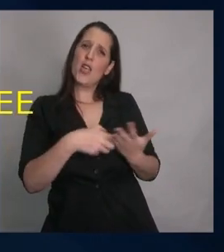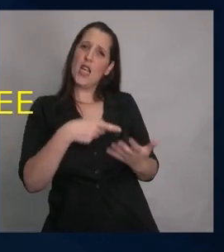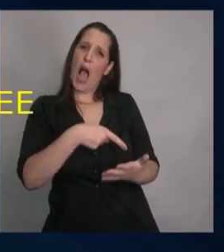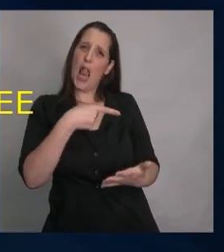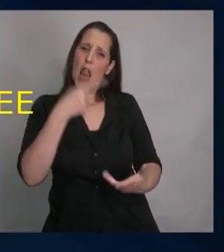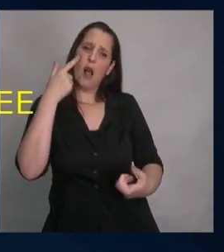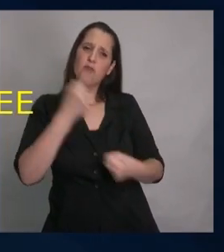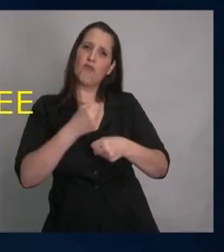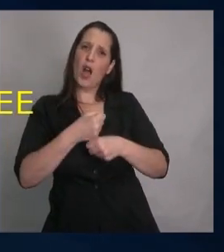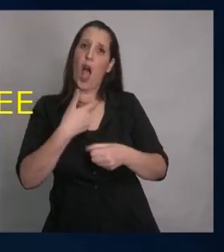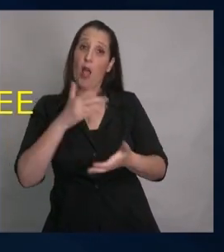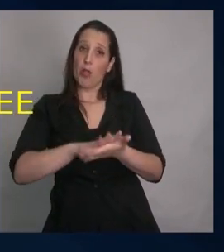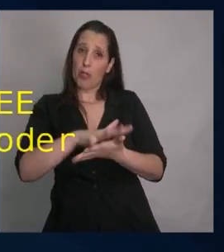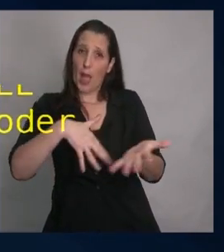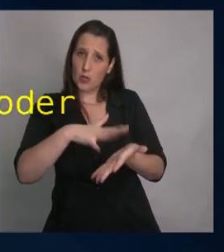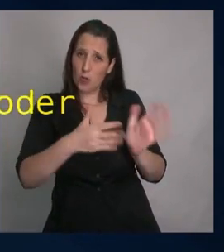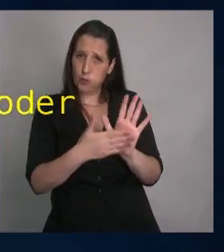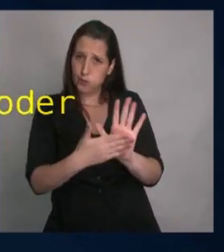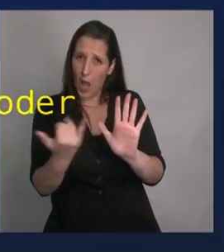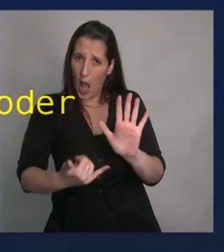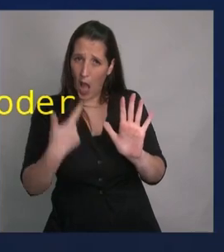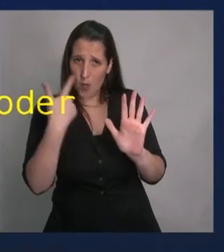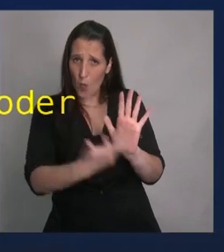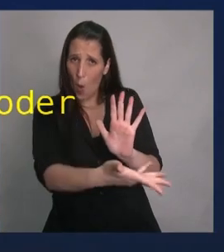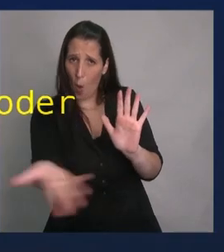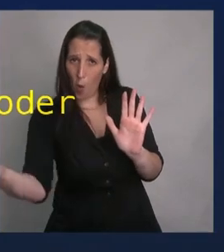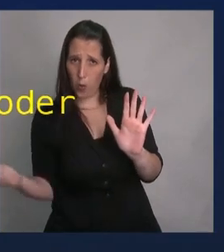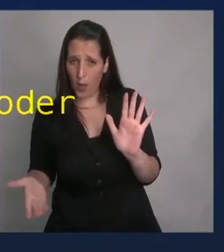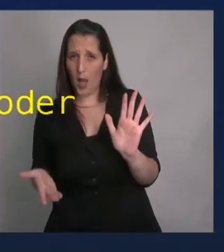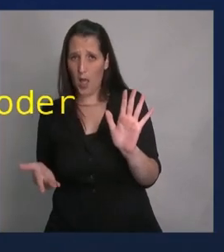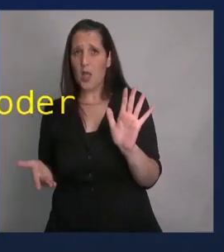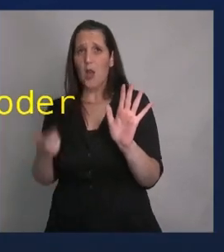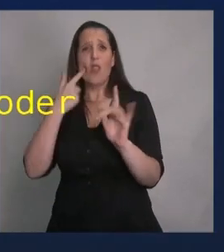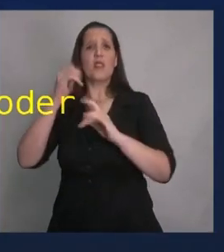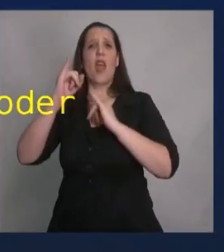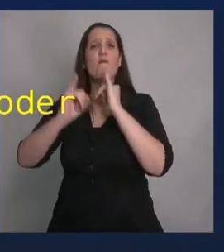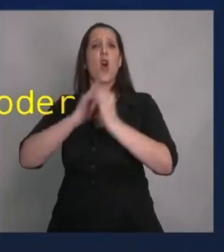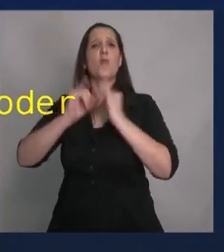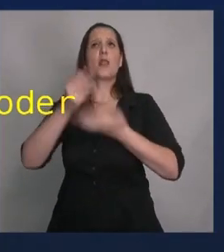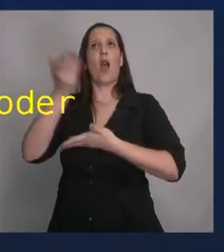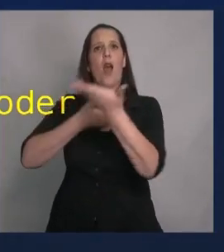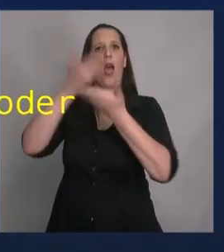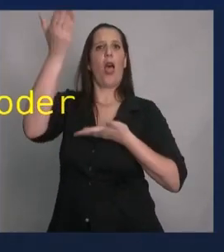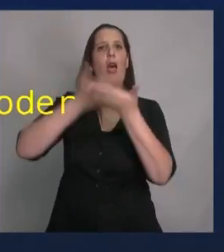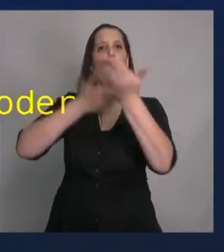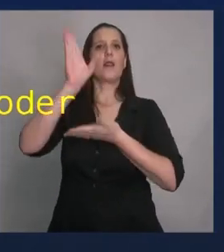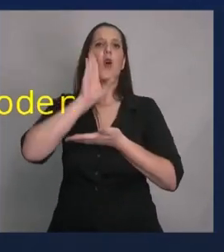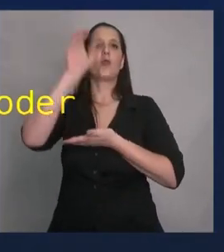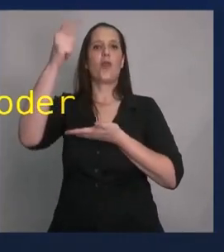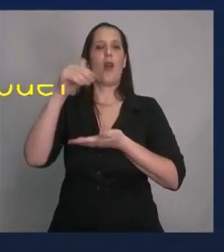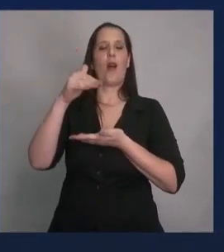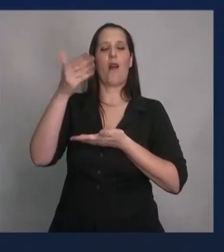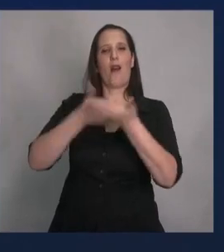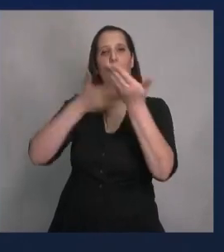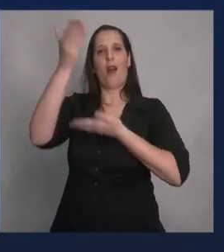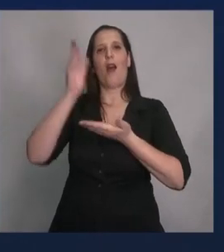convênios, estão o tempo todo a trocar informações. Falo tudo isso para dizer a